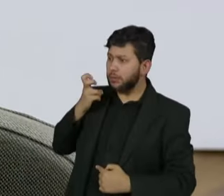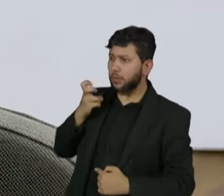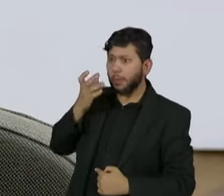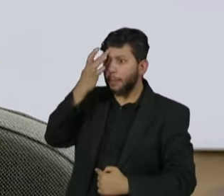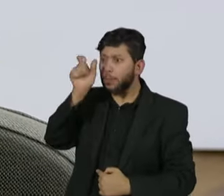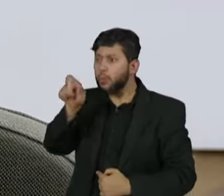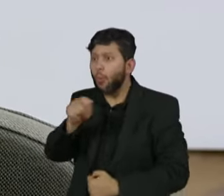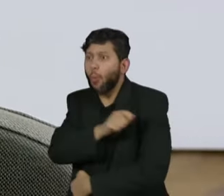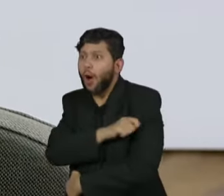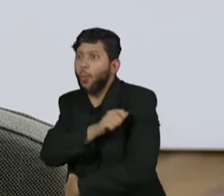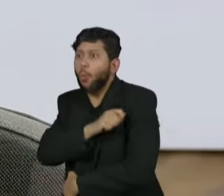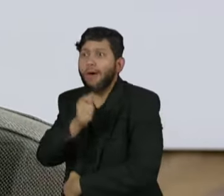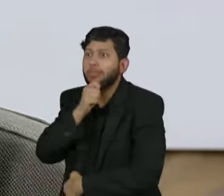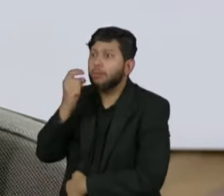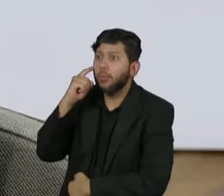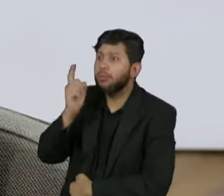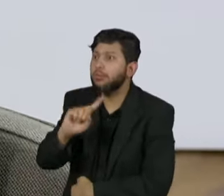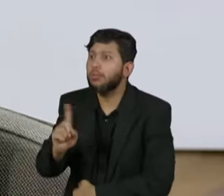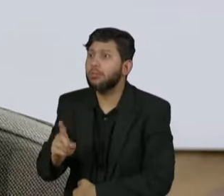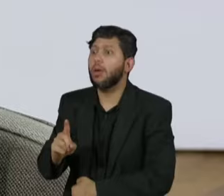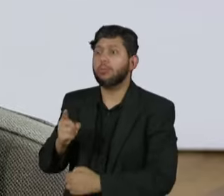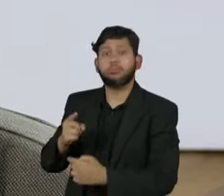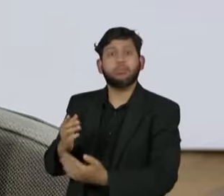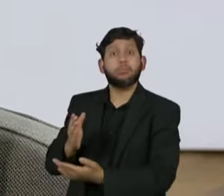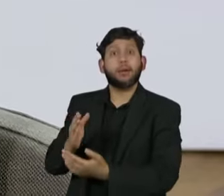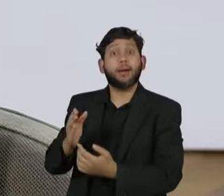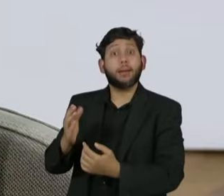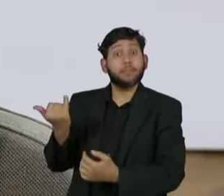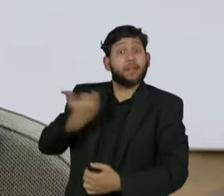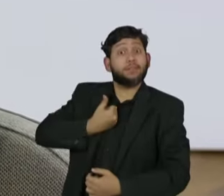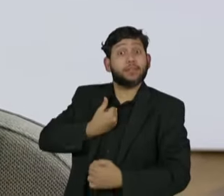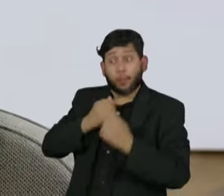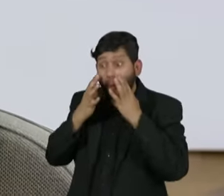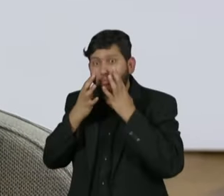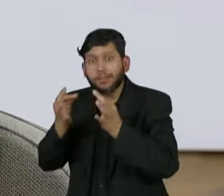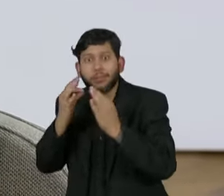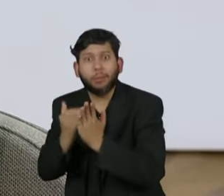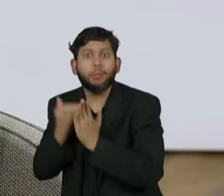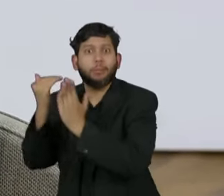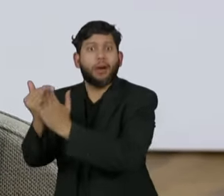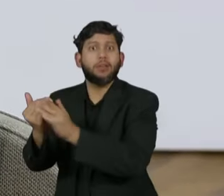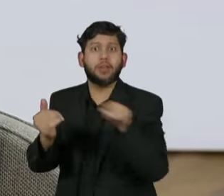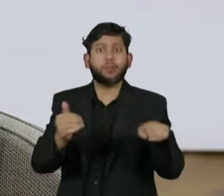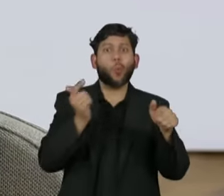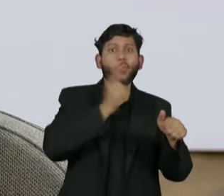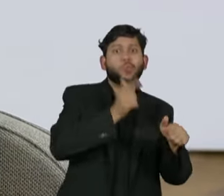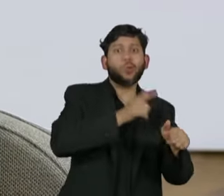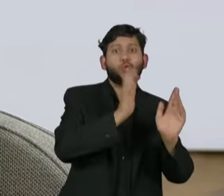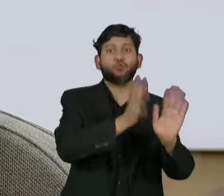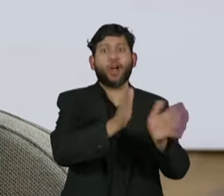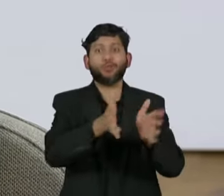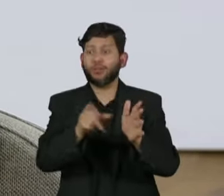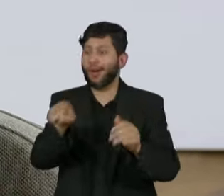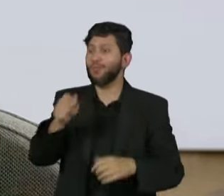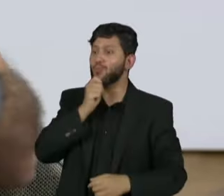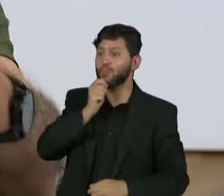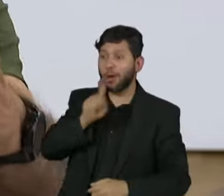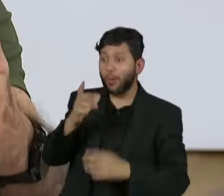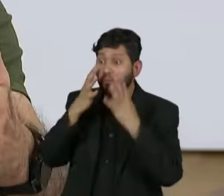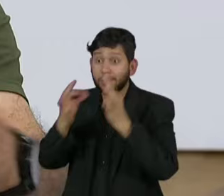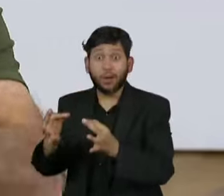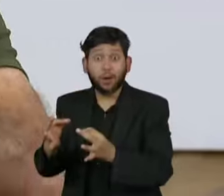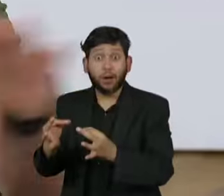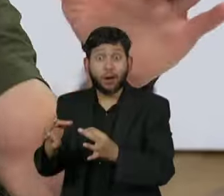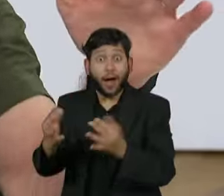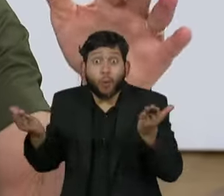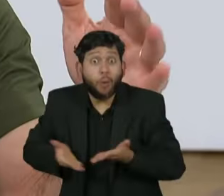atrás não estão entendendo o que é que tá acontecendo dê atenção a esses três ou essas três pessoas aqui mas imediatamente e agora porque